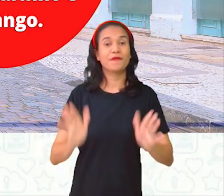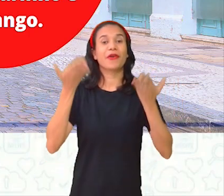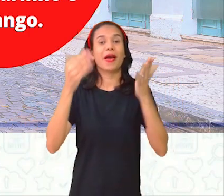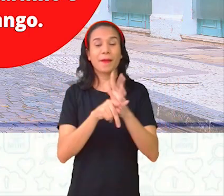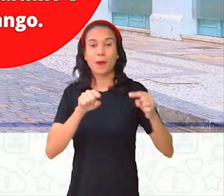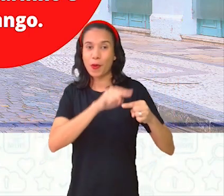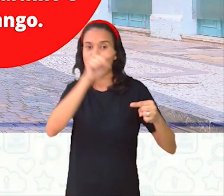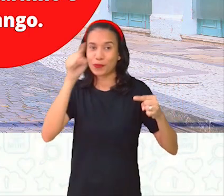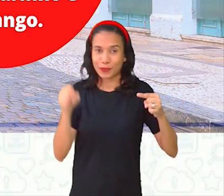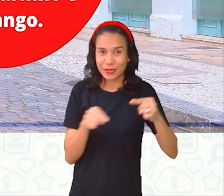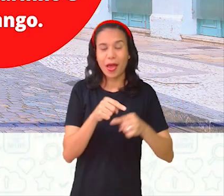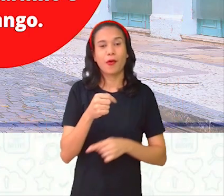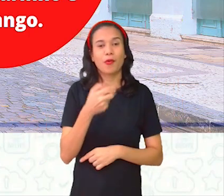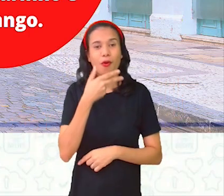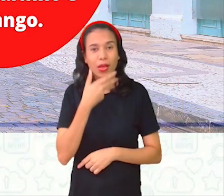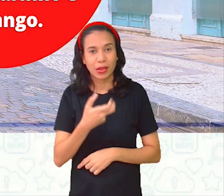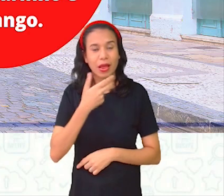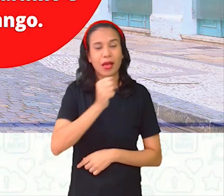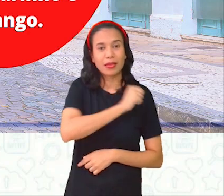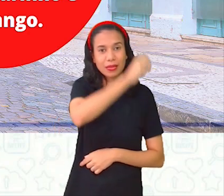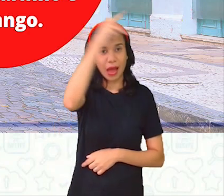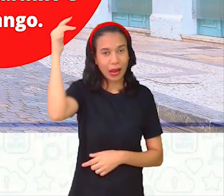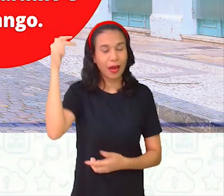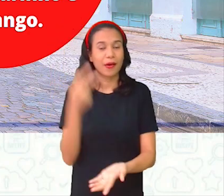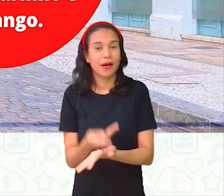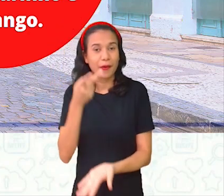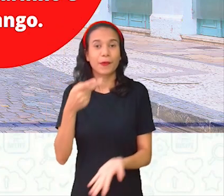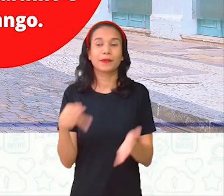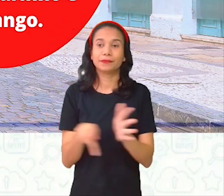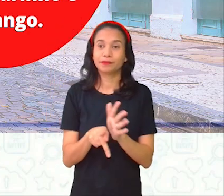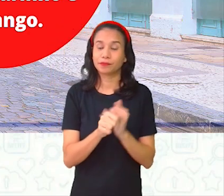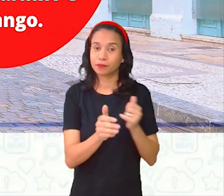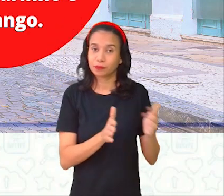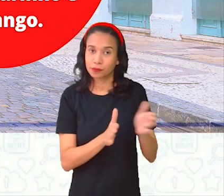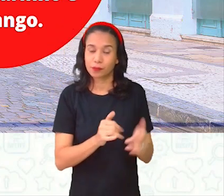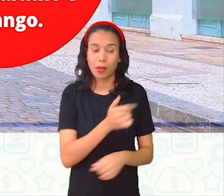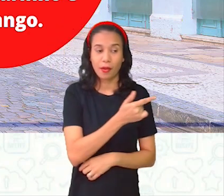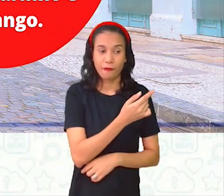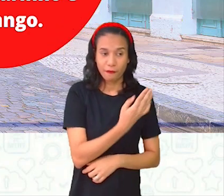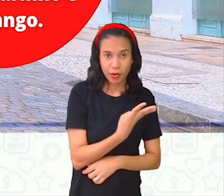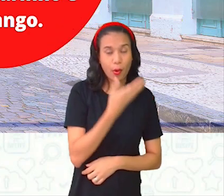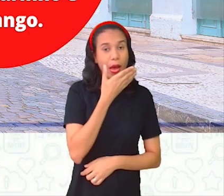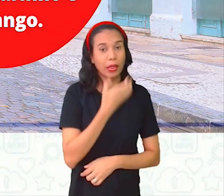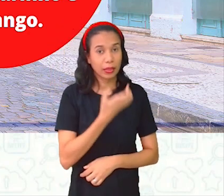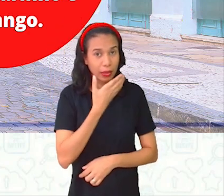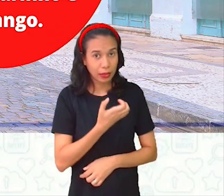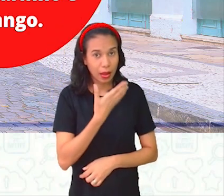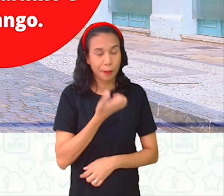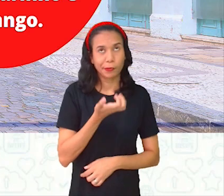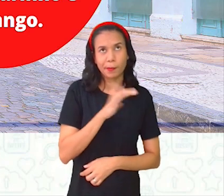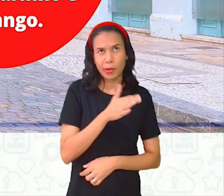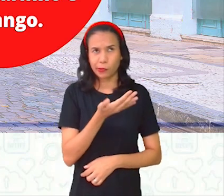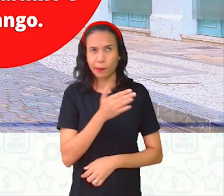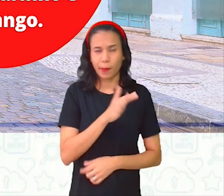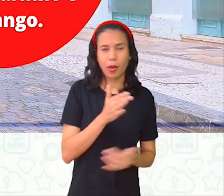do ciclo natalino, elas ocorrem no período de 24 de dezembro, mais ou